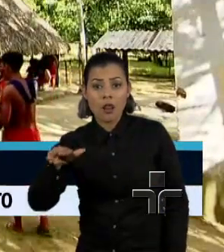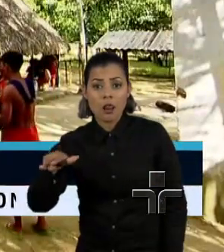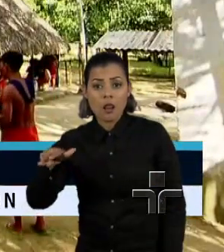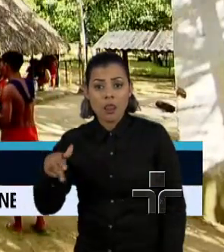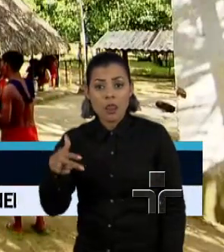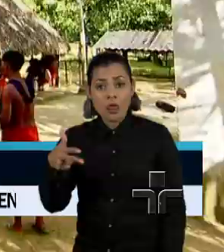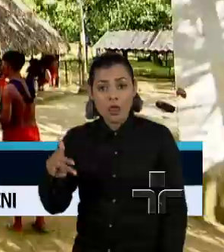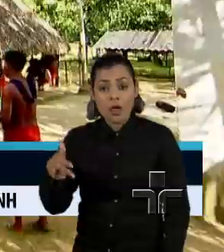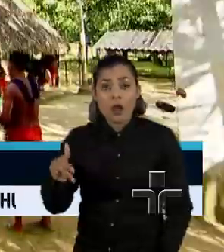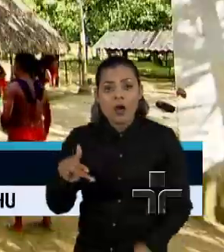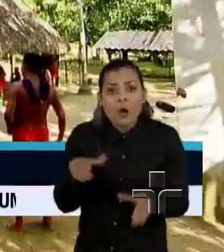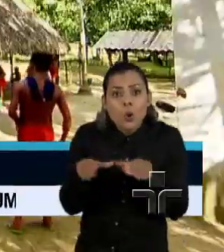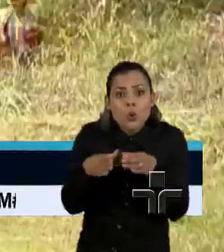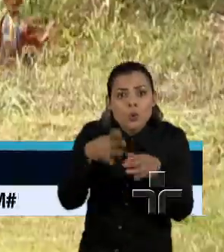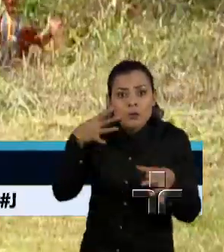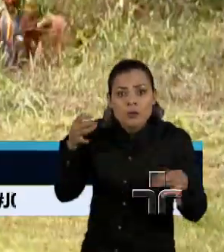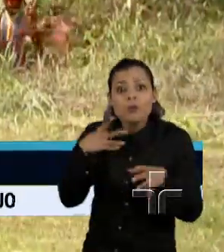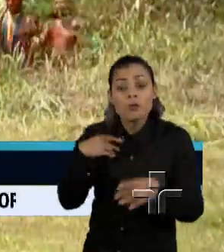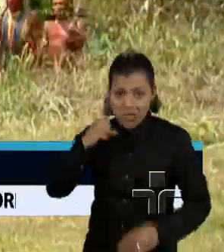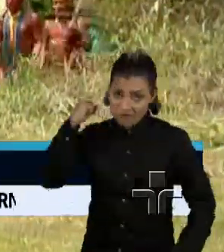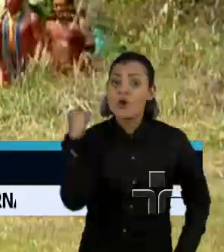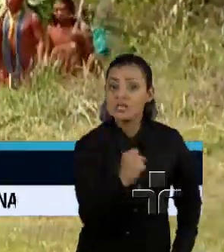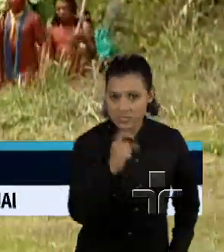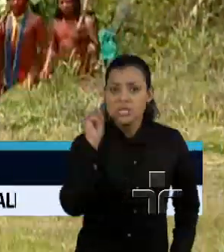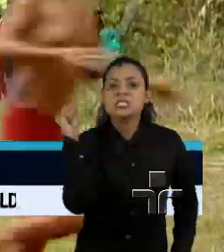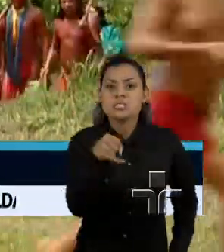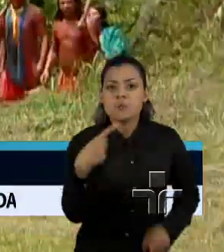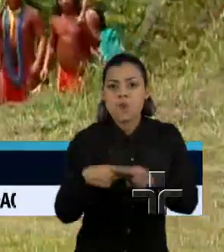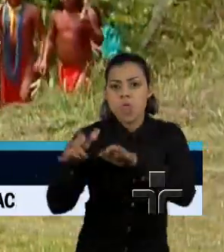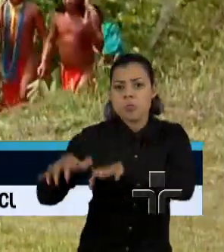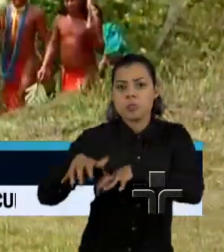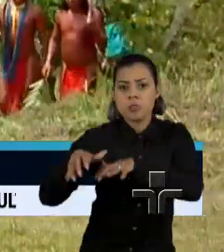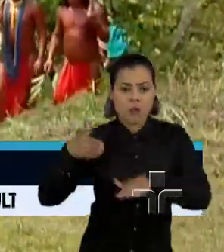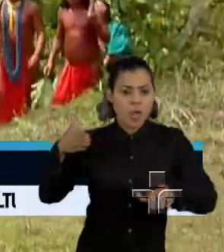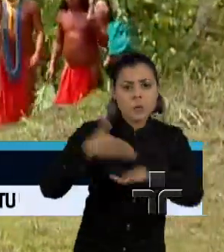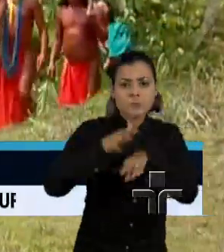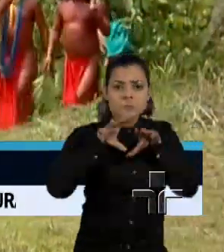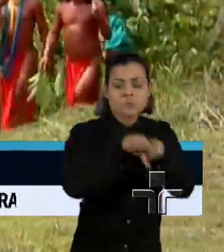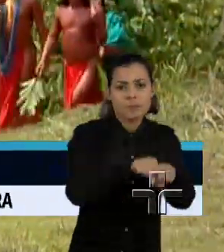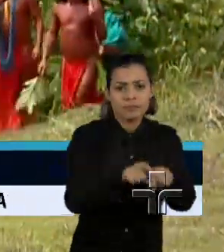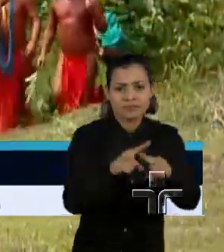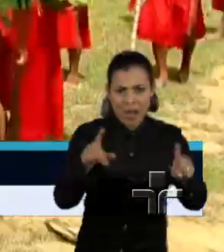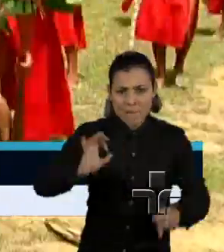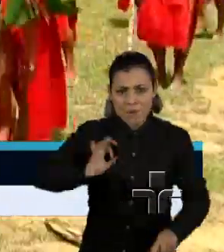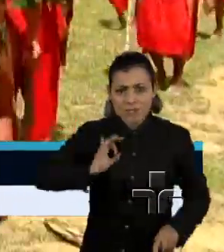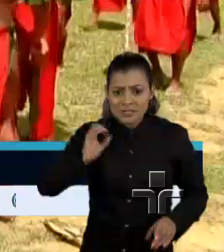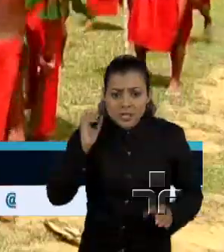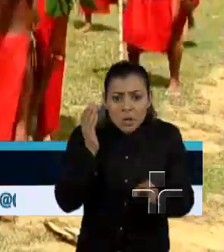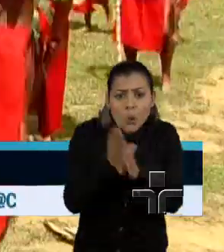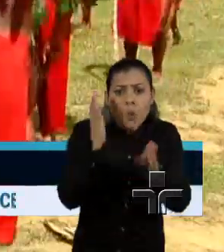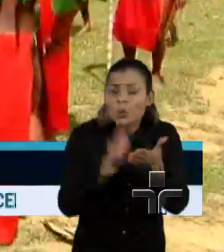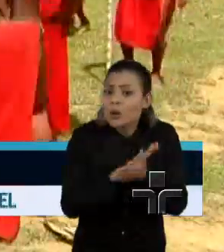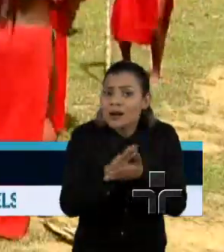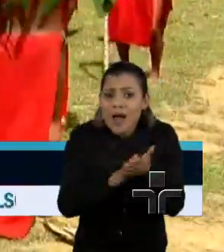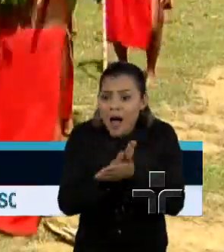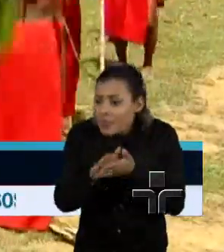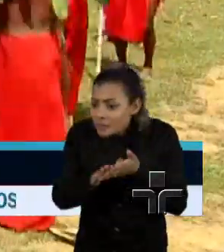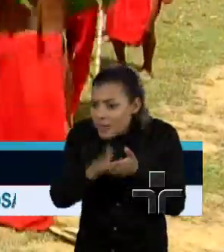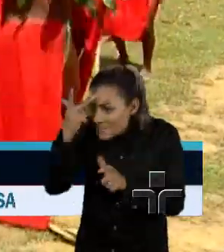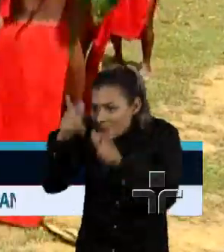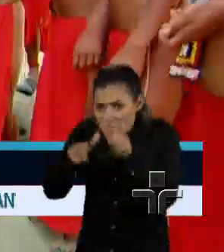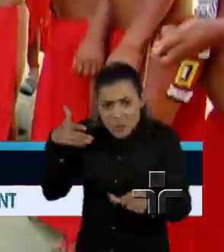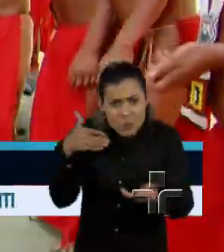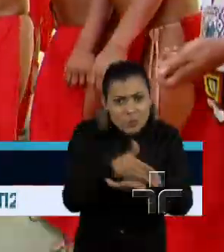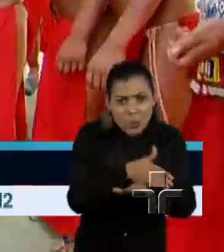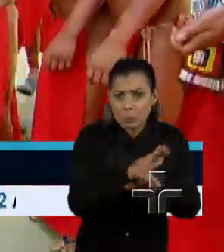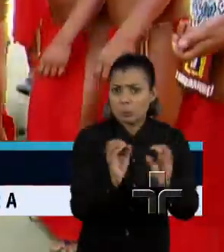tribo Waiapi, o cacique foi assassinado por garimpeiros, mas a polícia alega não ter encontrado vestígios de invasores na